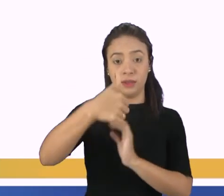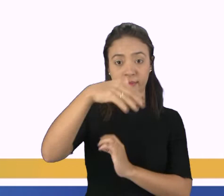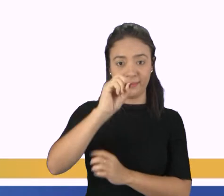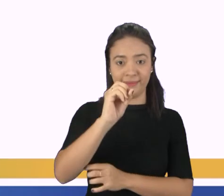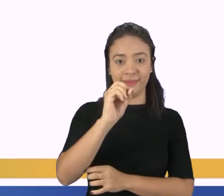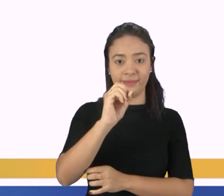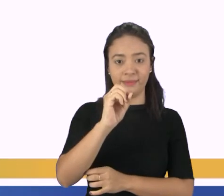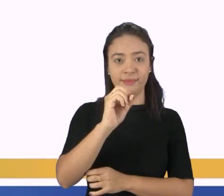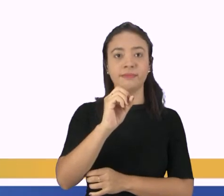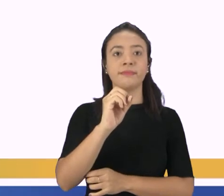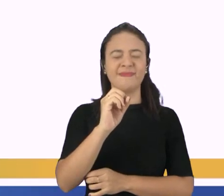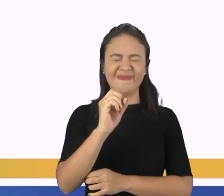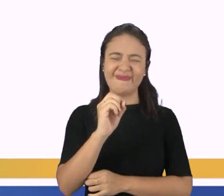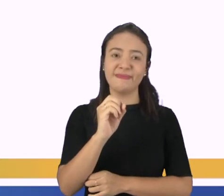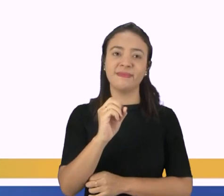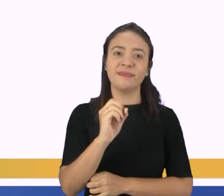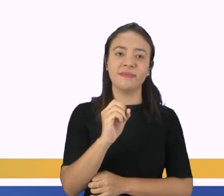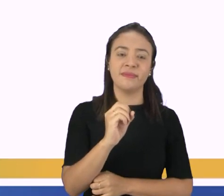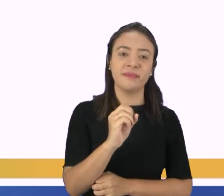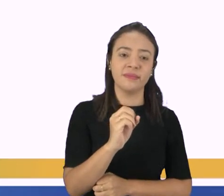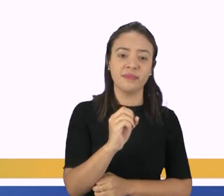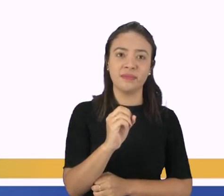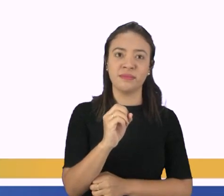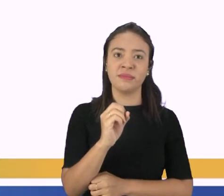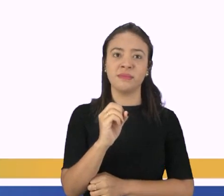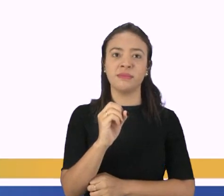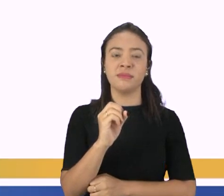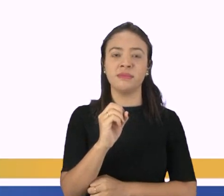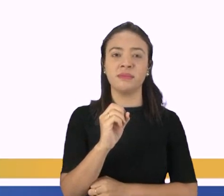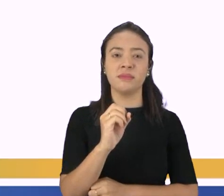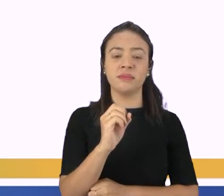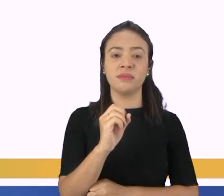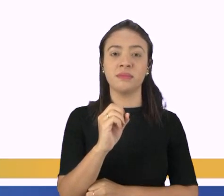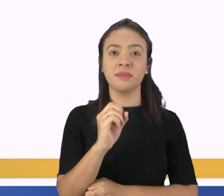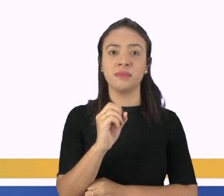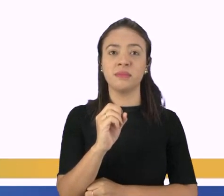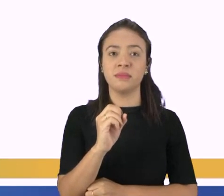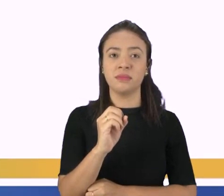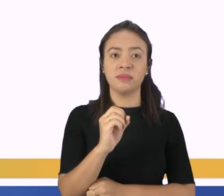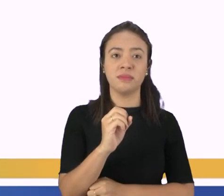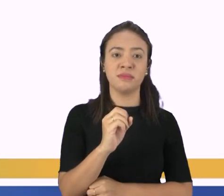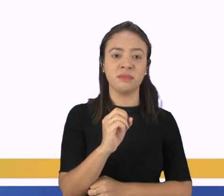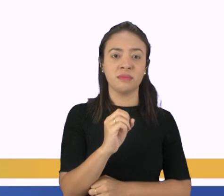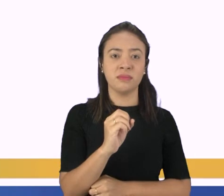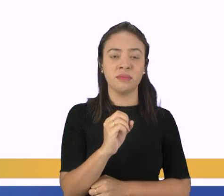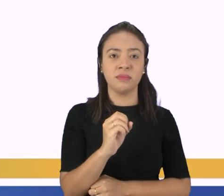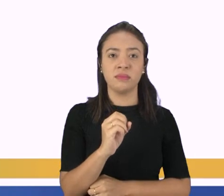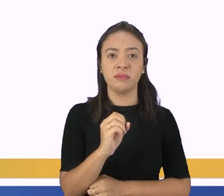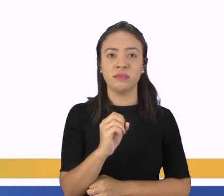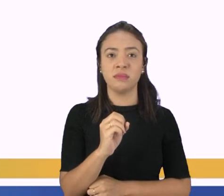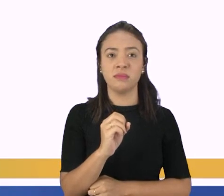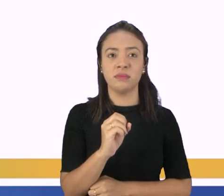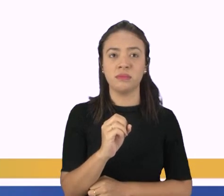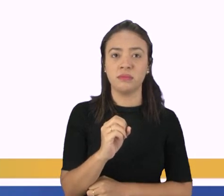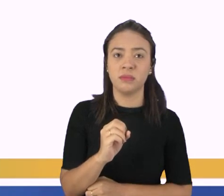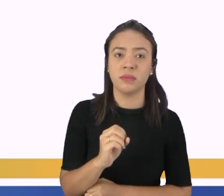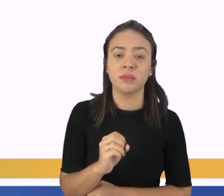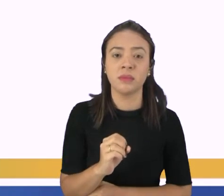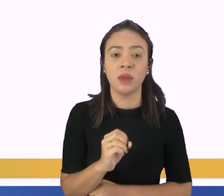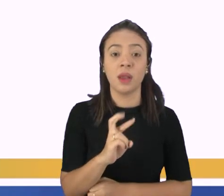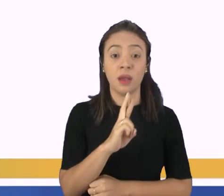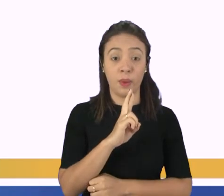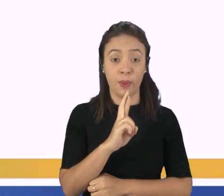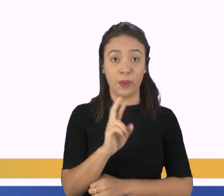10. 3 é o raio da base, 10 é a altura e 3,14 é a medida aproximada para